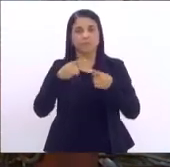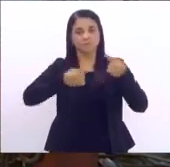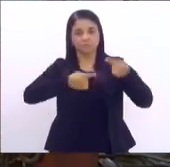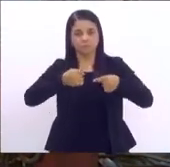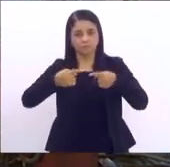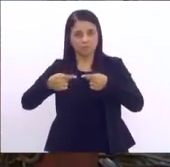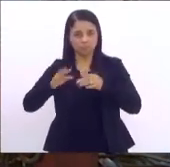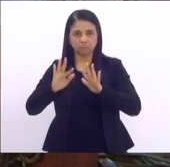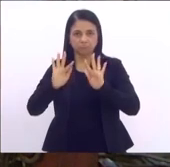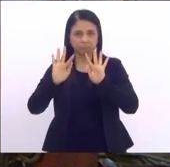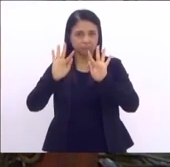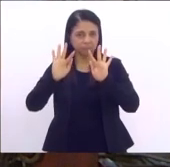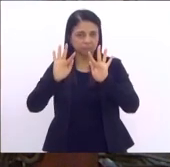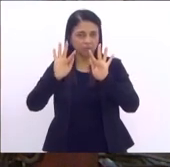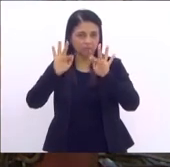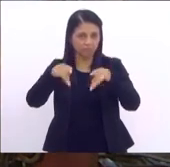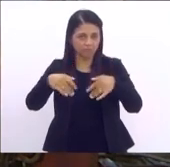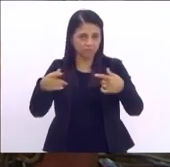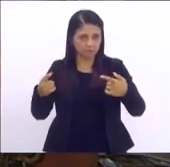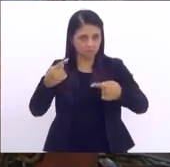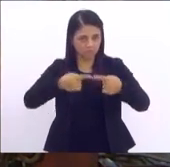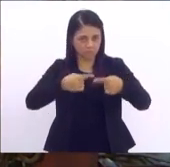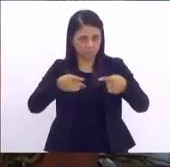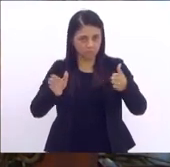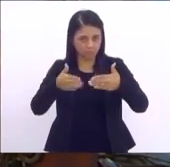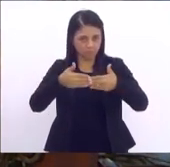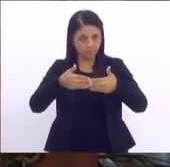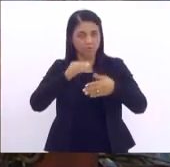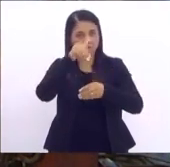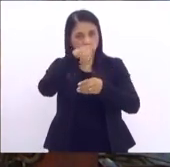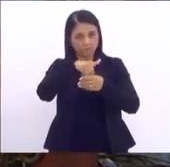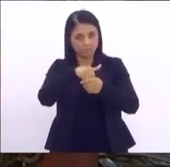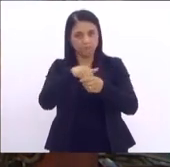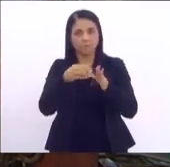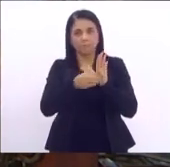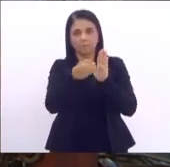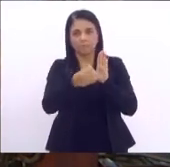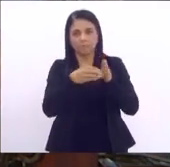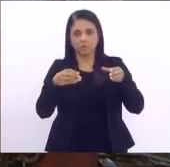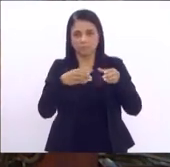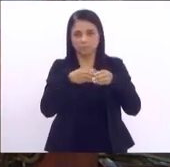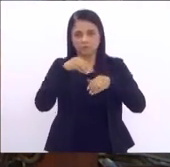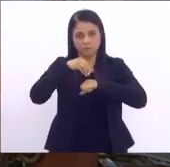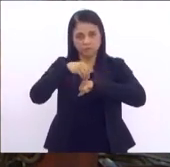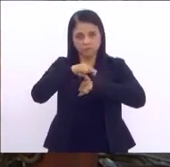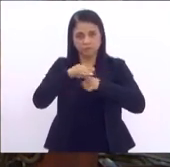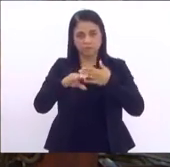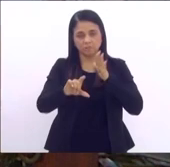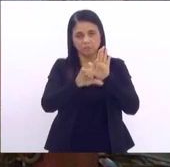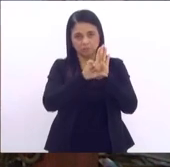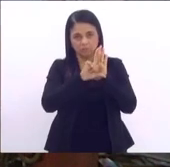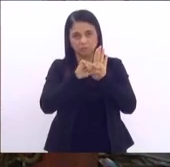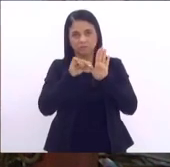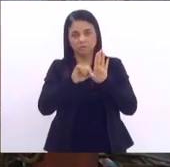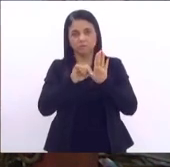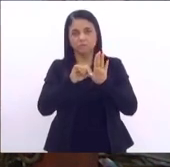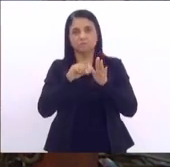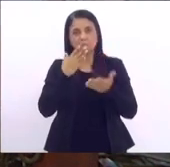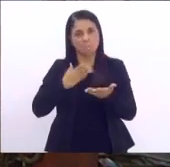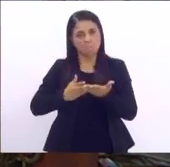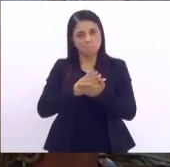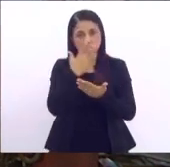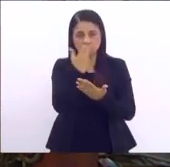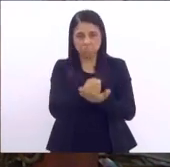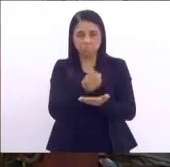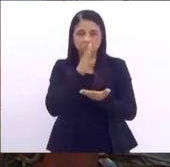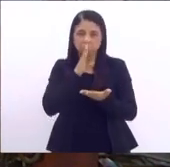discutir, encerrada a discussão. Em votação, parecer da Comissão de Indicações Legislativas, senhores que aprovam, permaneçam como estão, aprovado,